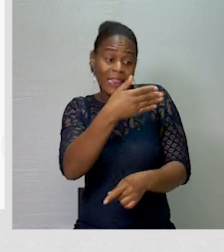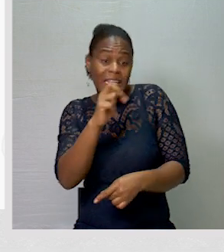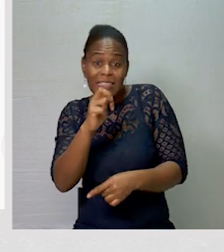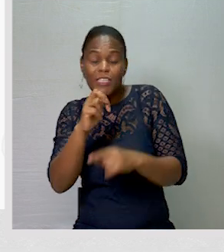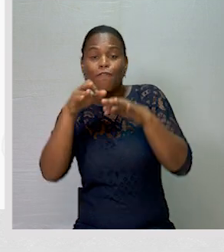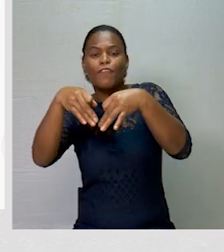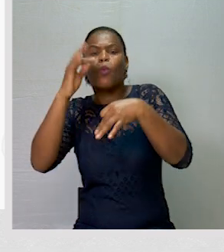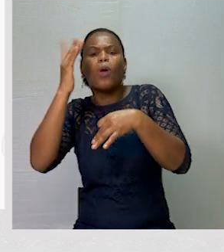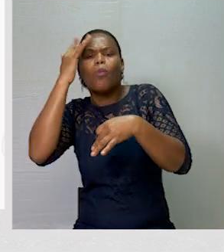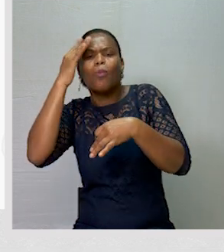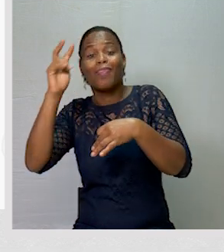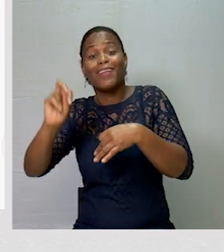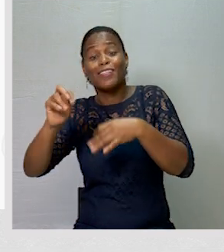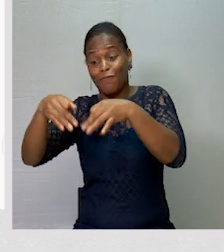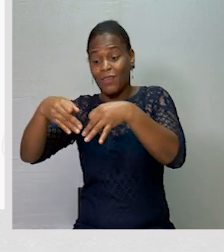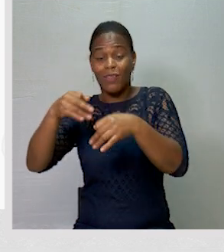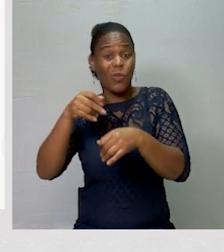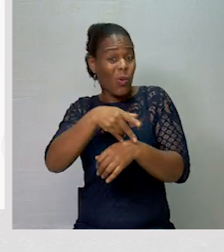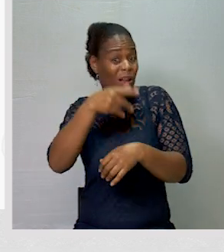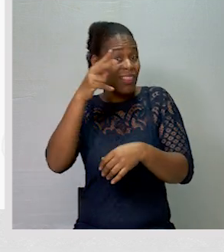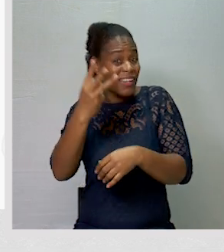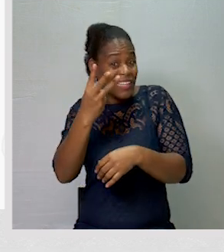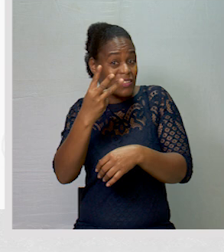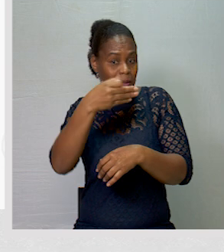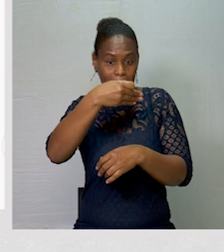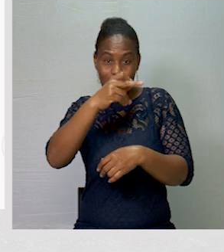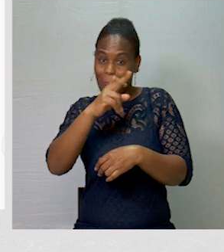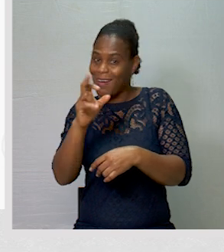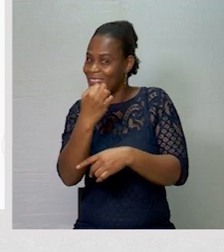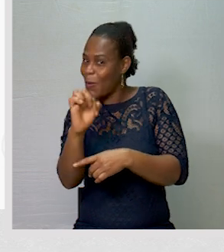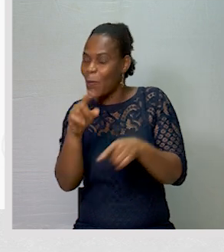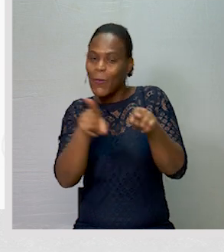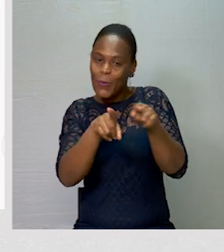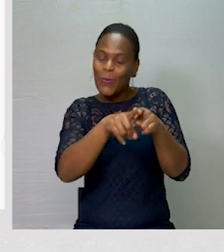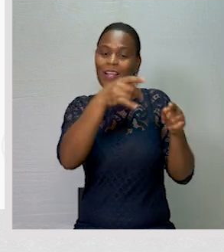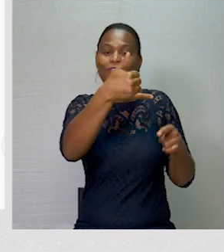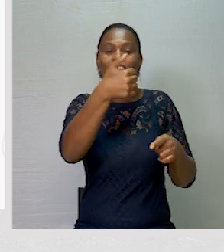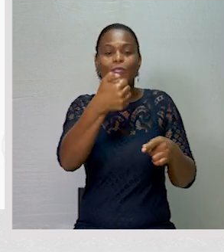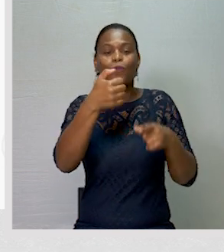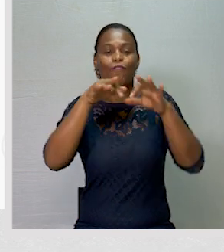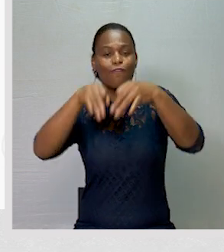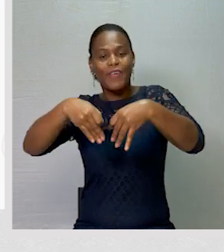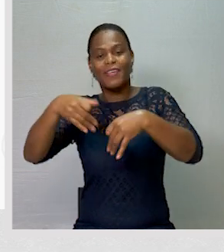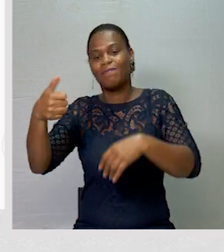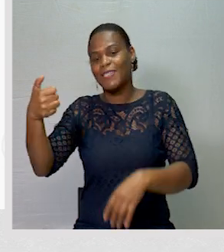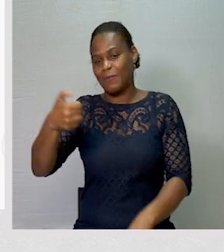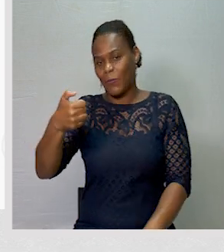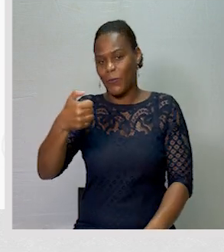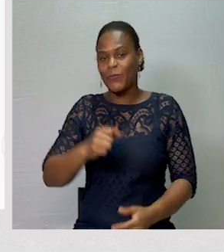13 termina por 3, então não é par. A mesma coisa com o 25, que termina por 5.